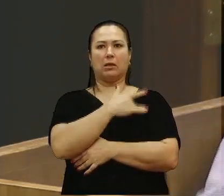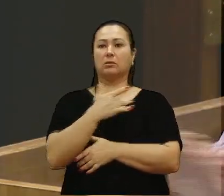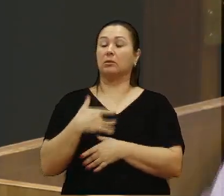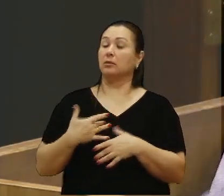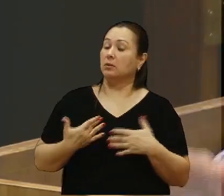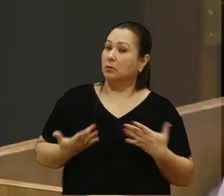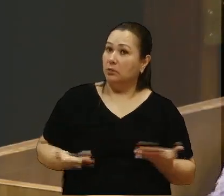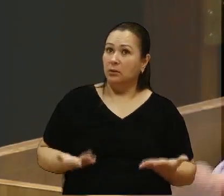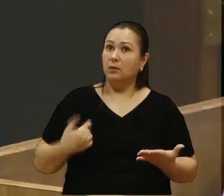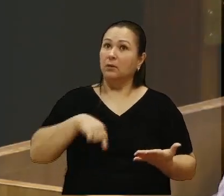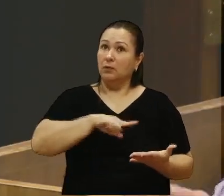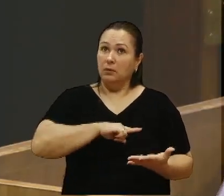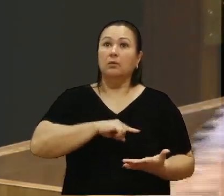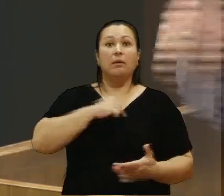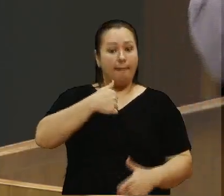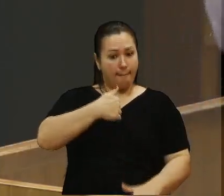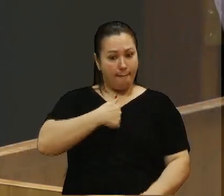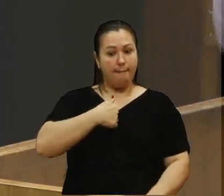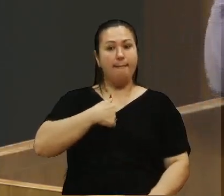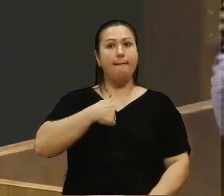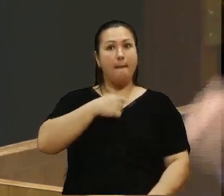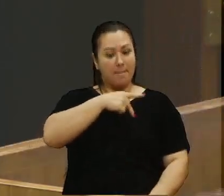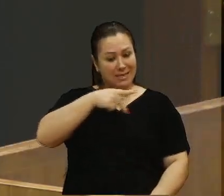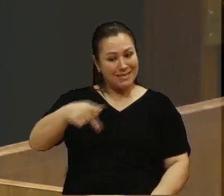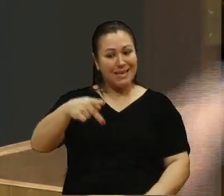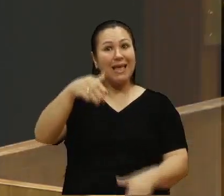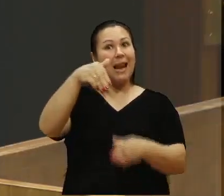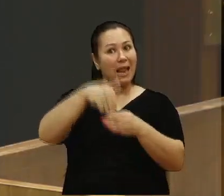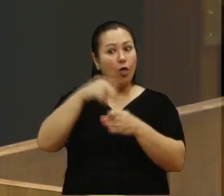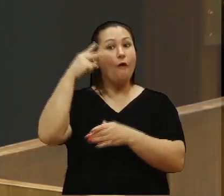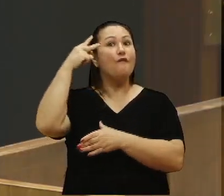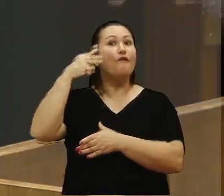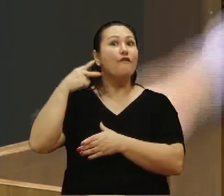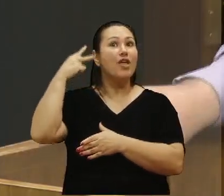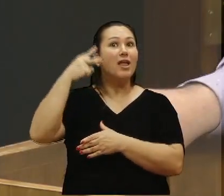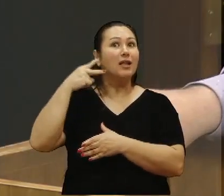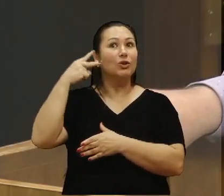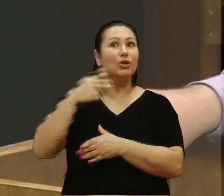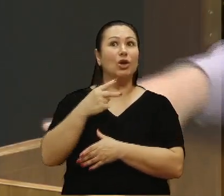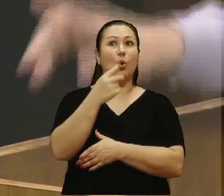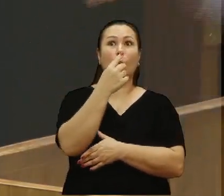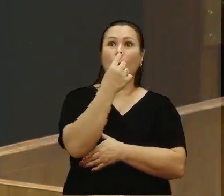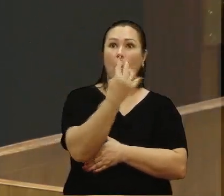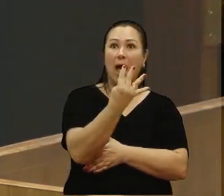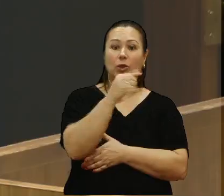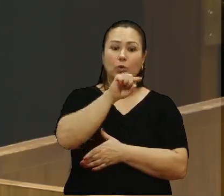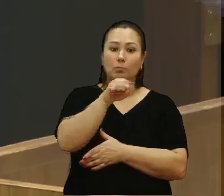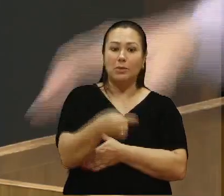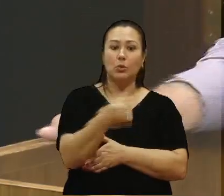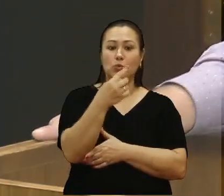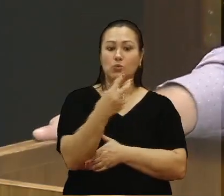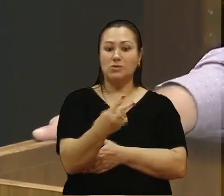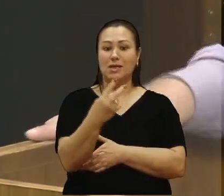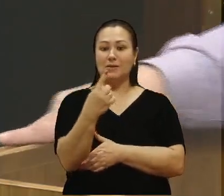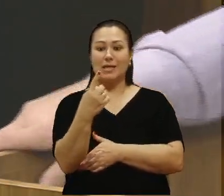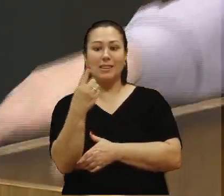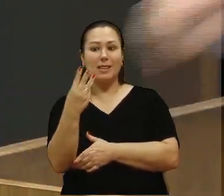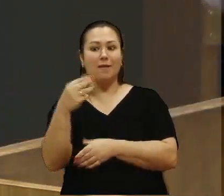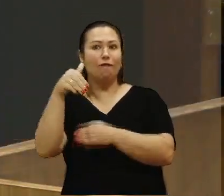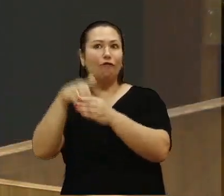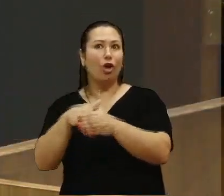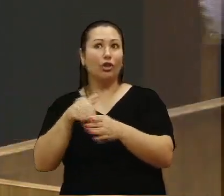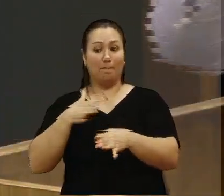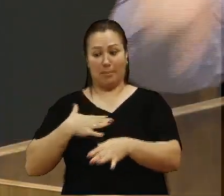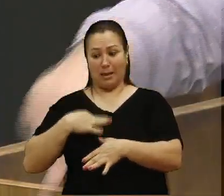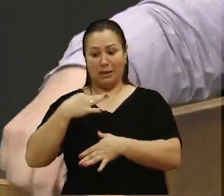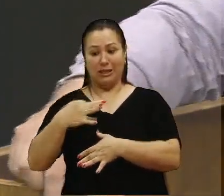bem, esse presidente foi eleito para ser vereador, 4.213 votos. A minha candidata ficou em